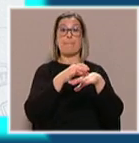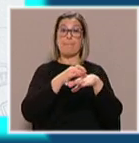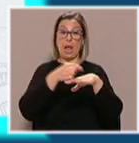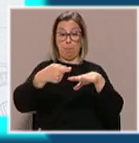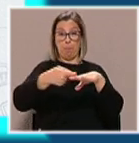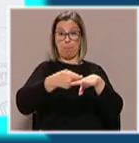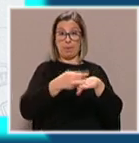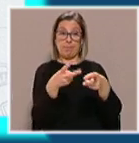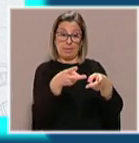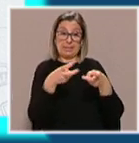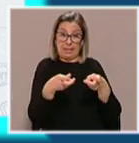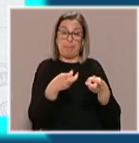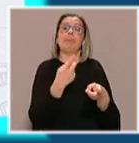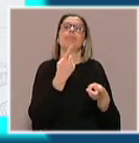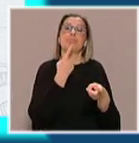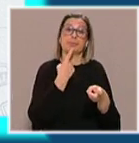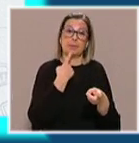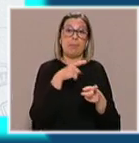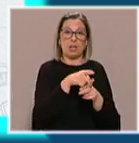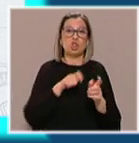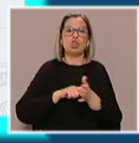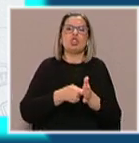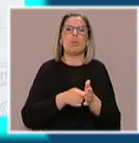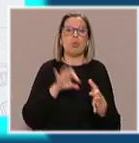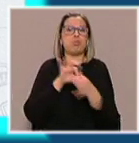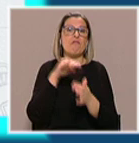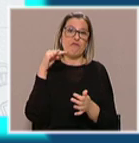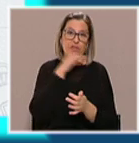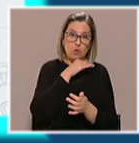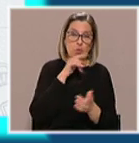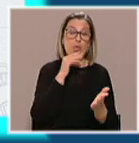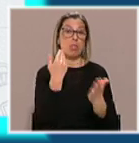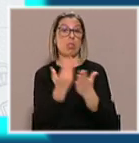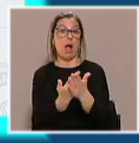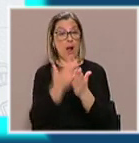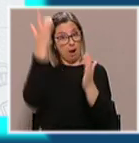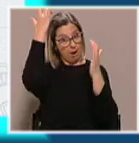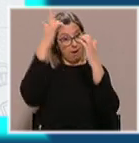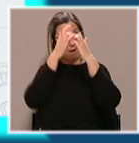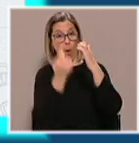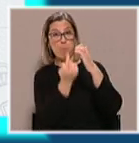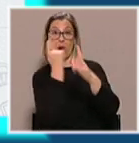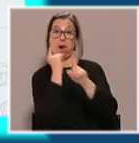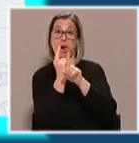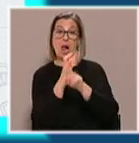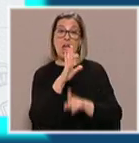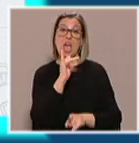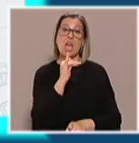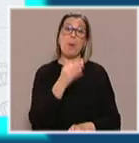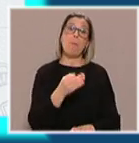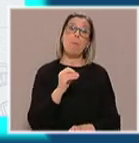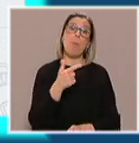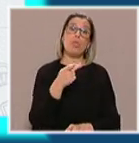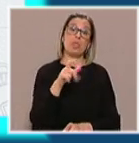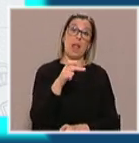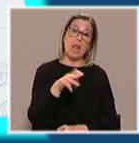vão percepcionar esse mesmo estímulo, vão transmiti-lo para o hipotálamo através dos nervos sensitivos, os